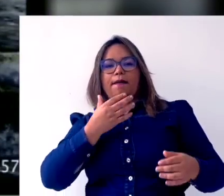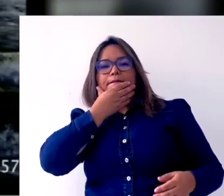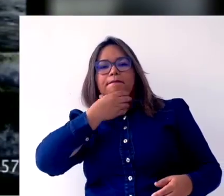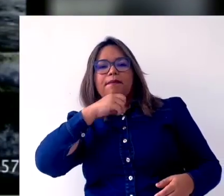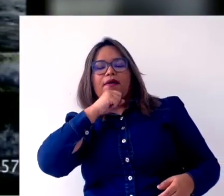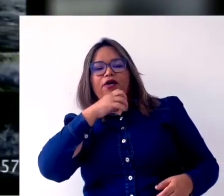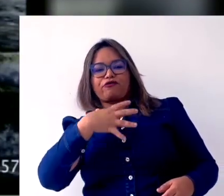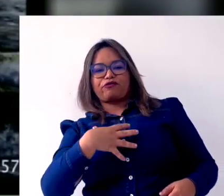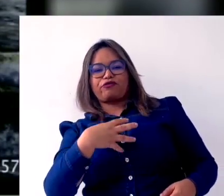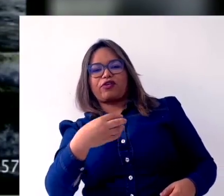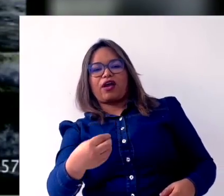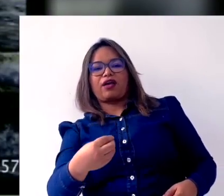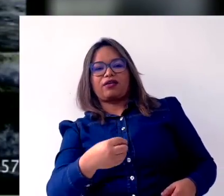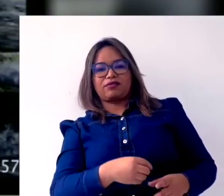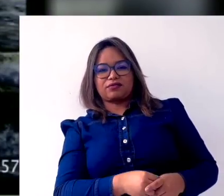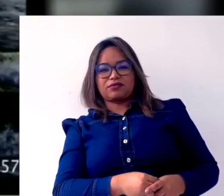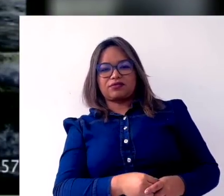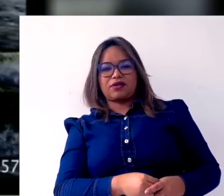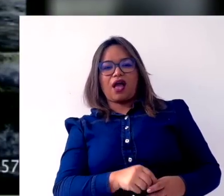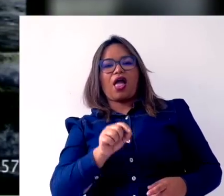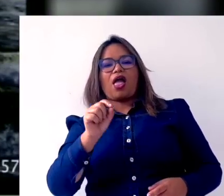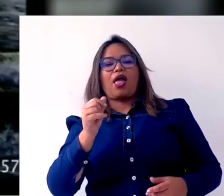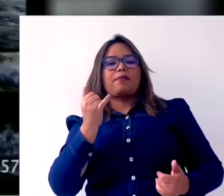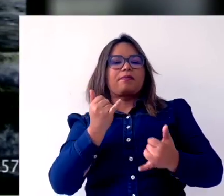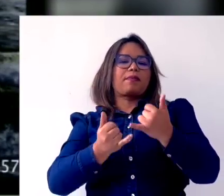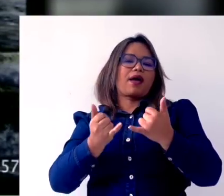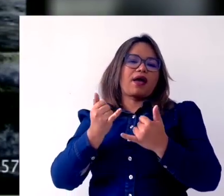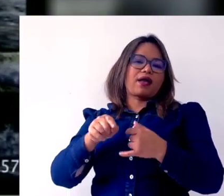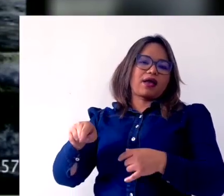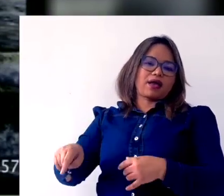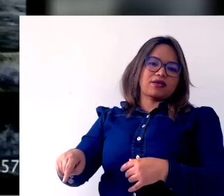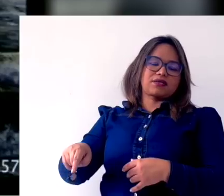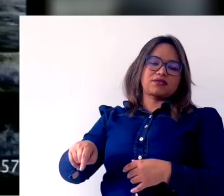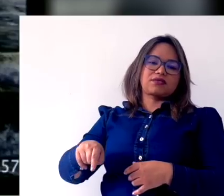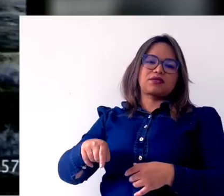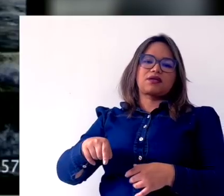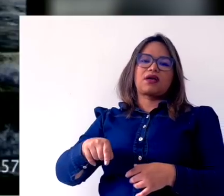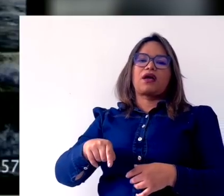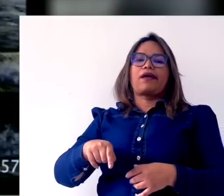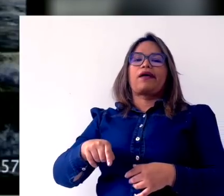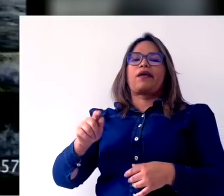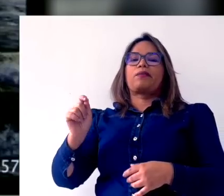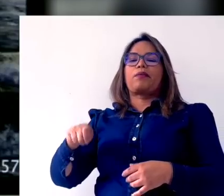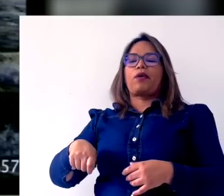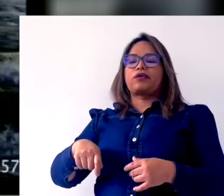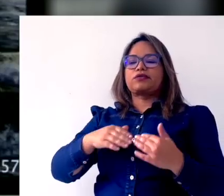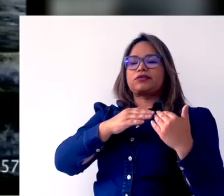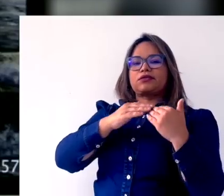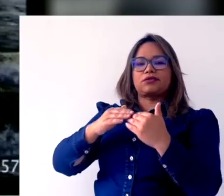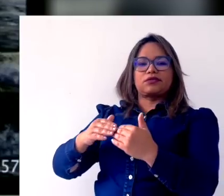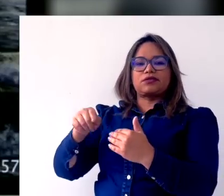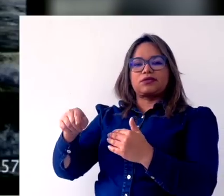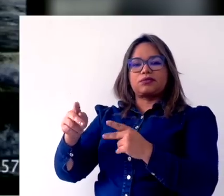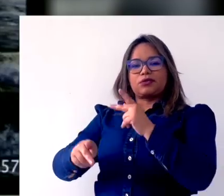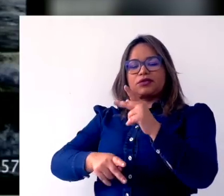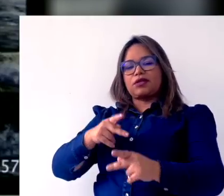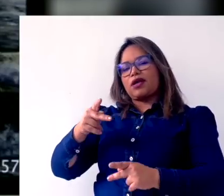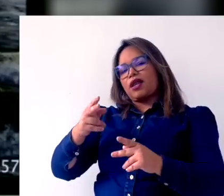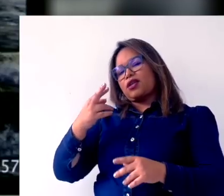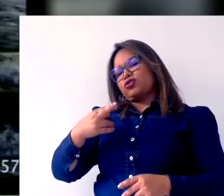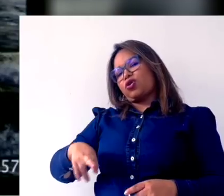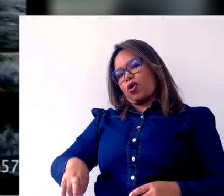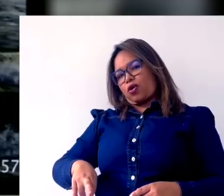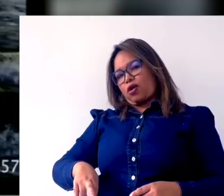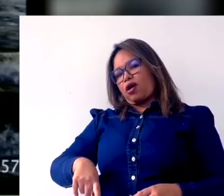filho, dizendo: quem é semelhante à besta? Quem é capaz de fazer guerra contra ela? Se você se